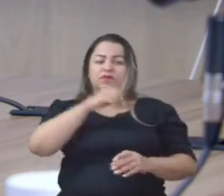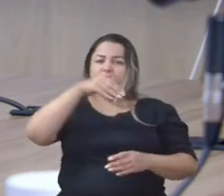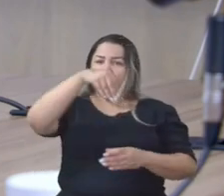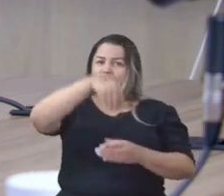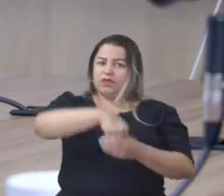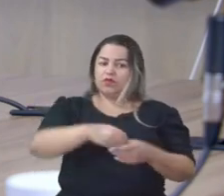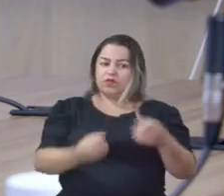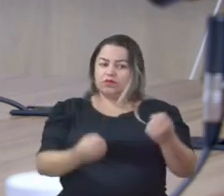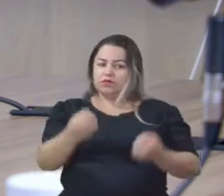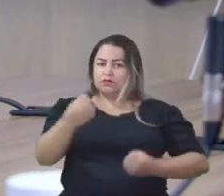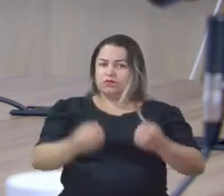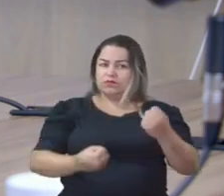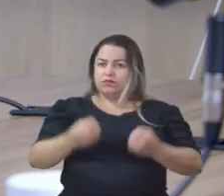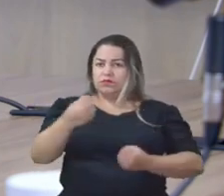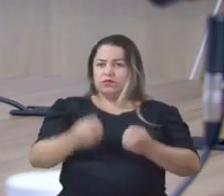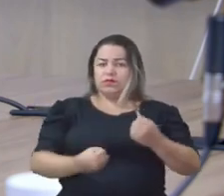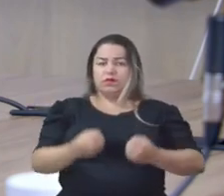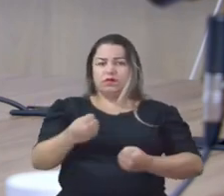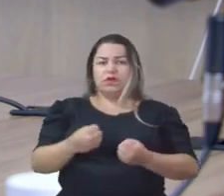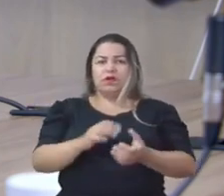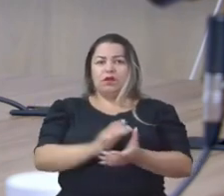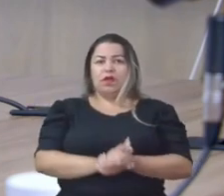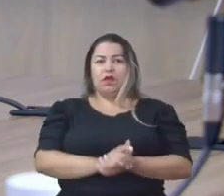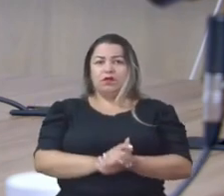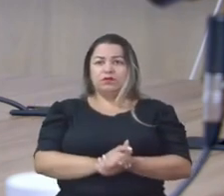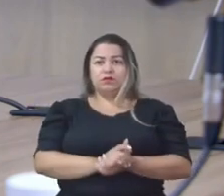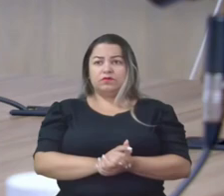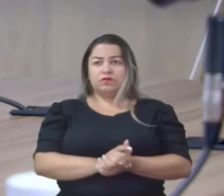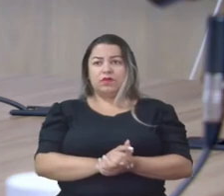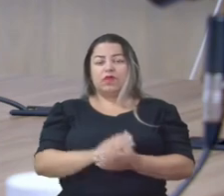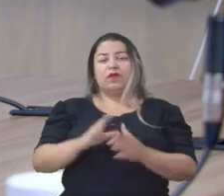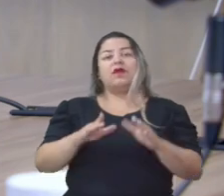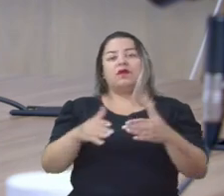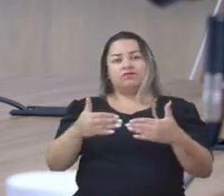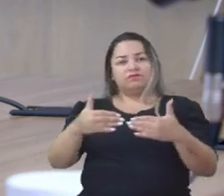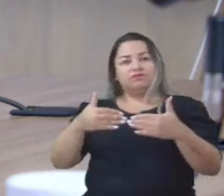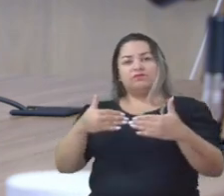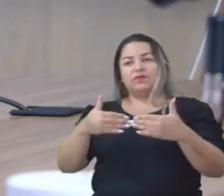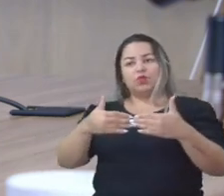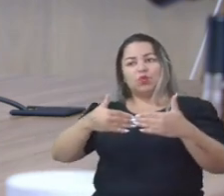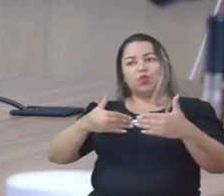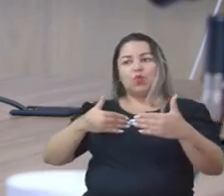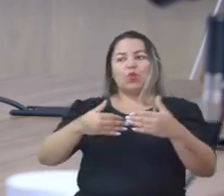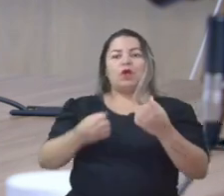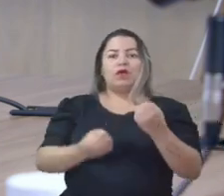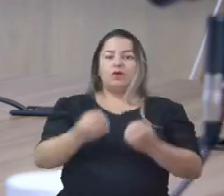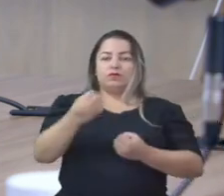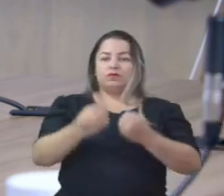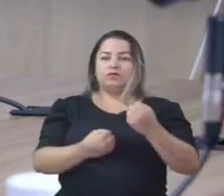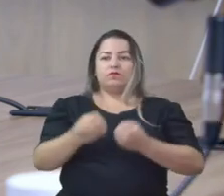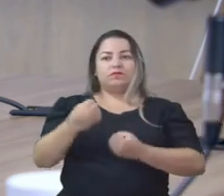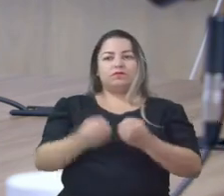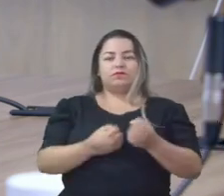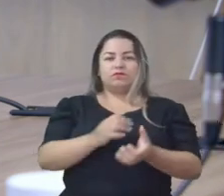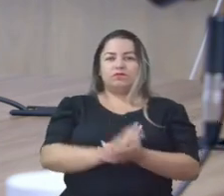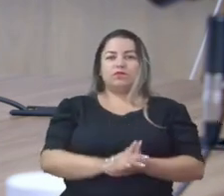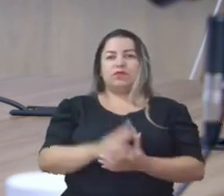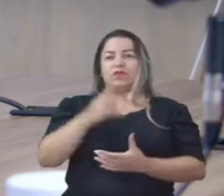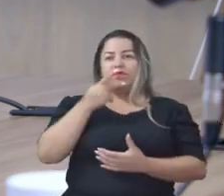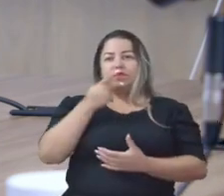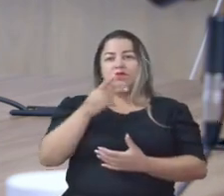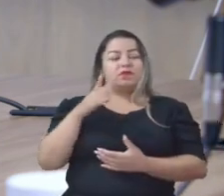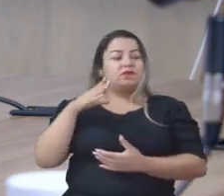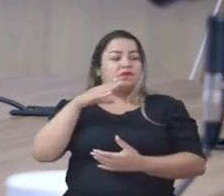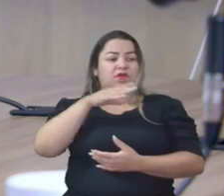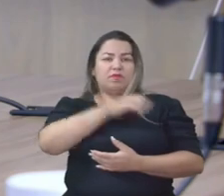uma caminhonete do lado, né, da caçamba. É caçamba que fala, não sei se... Mas deixa ali do lado de trás da caminhonete e falava, a gente tem que